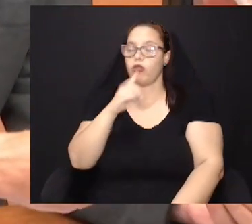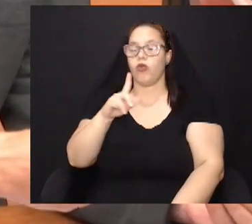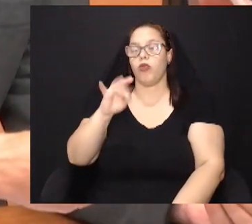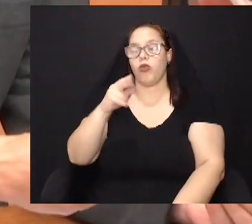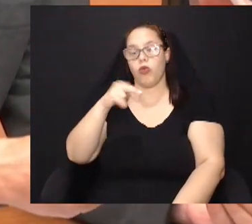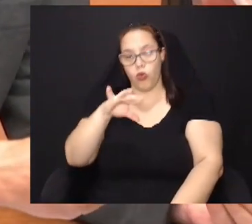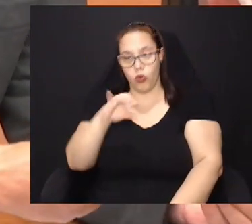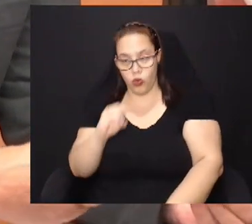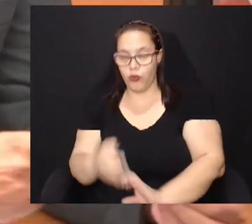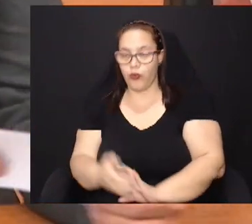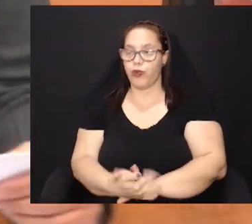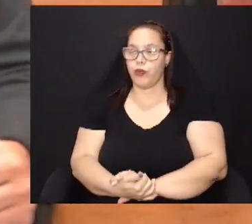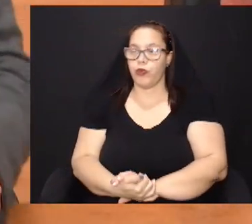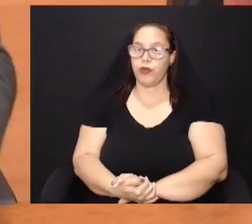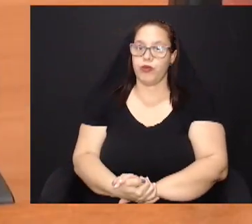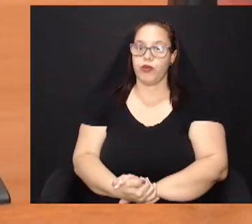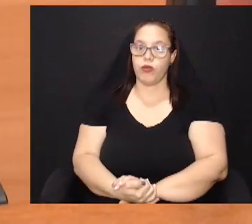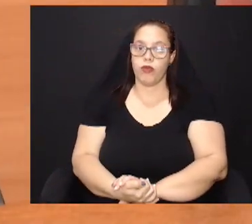Júlio aqui?